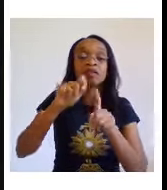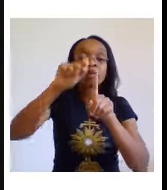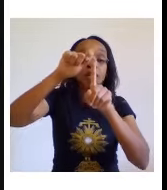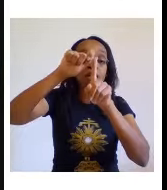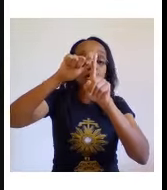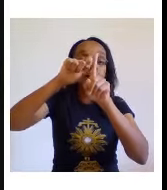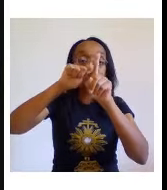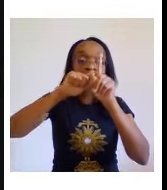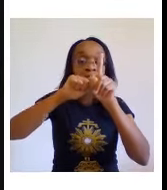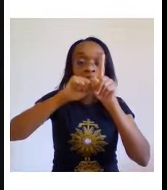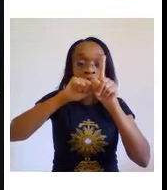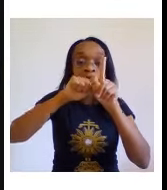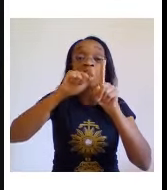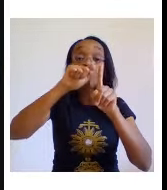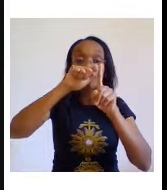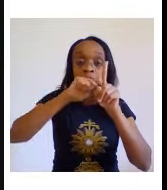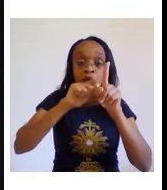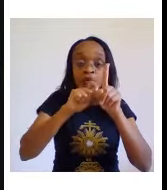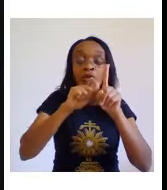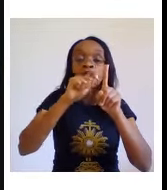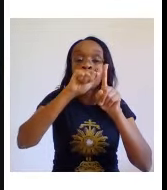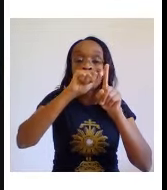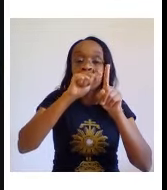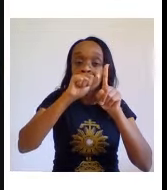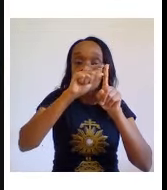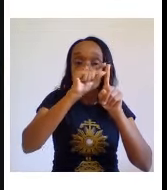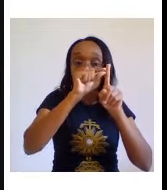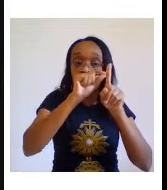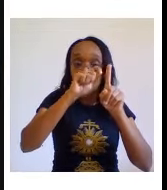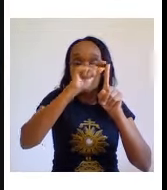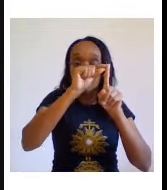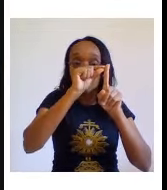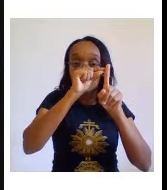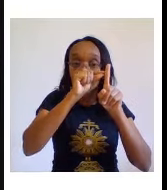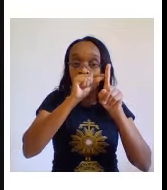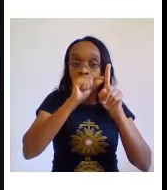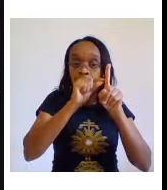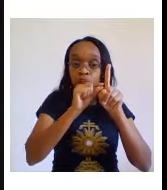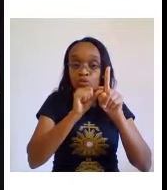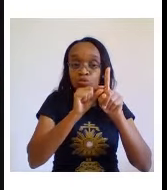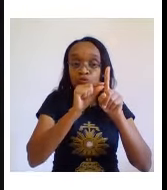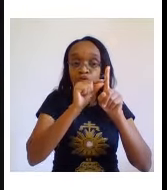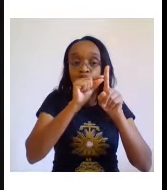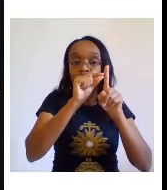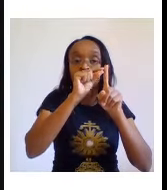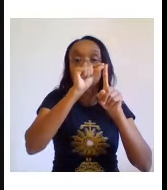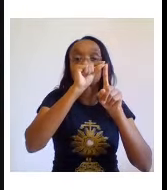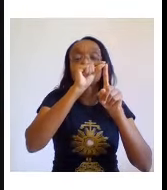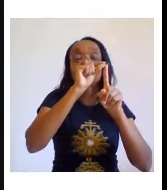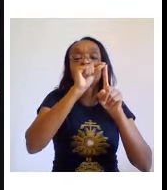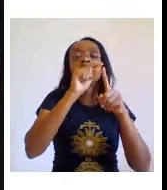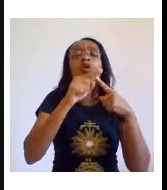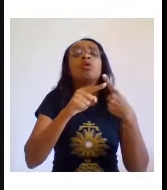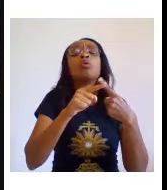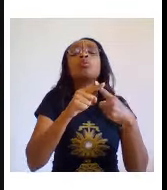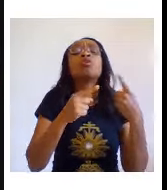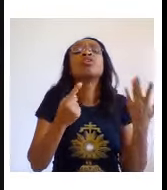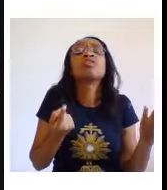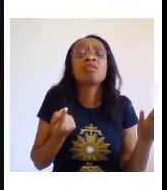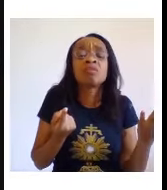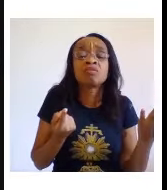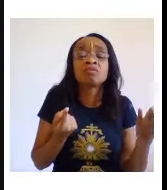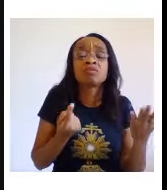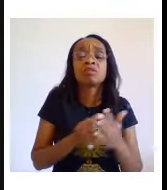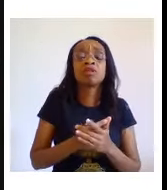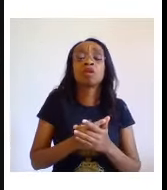relatório, eu vou ler como está. Apesar do último relatório do IPCC afirmar que a causa do aquecimento global é proveniente